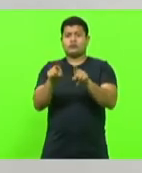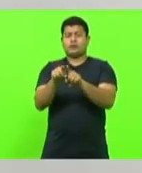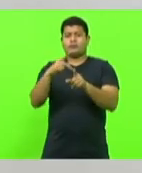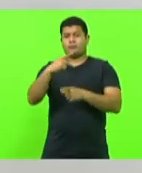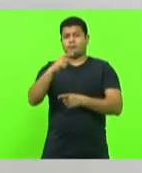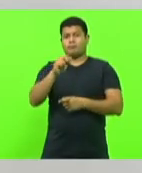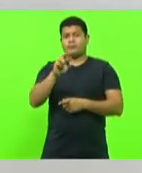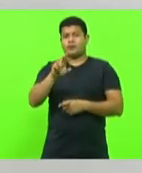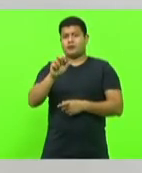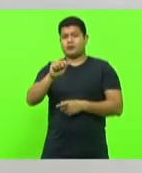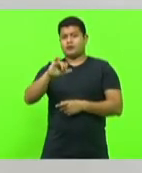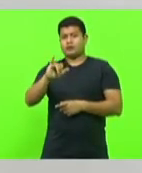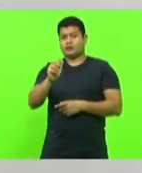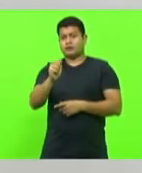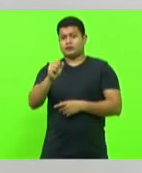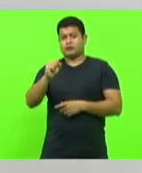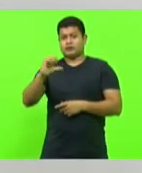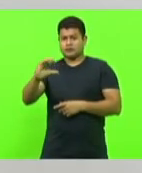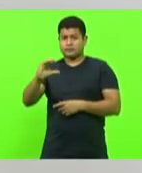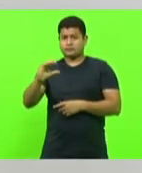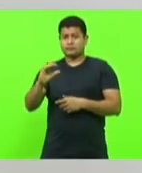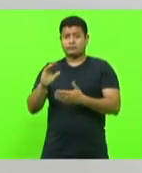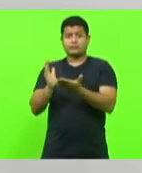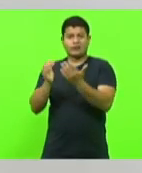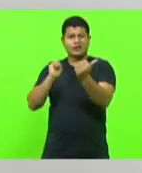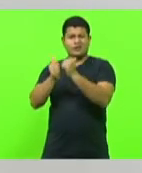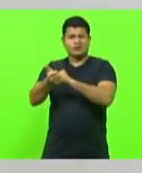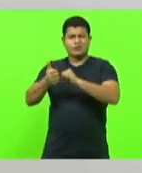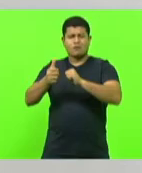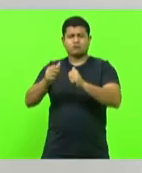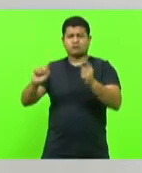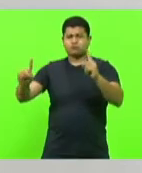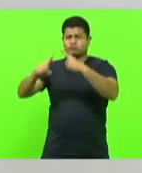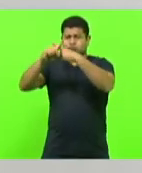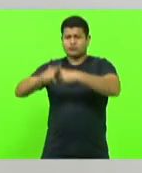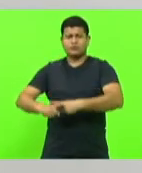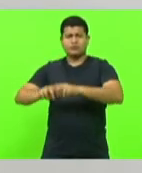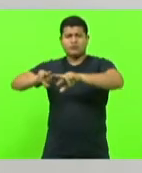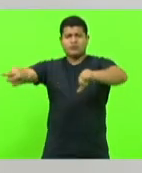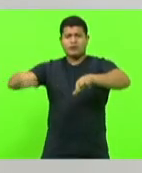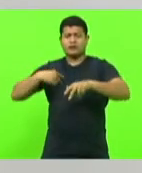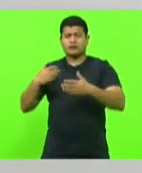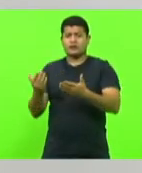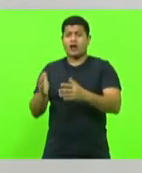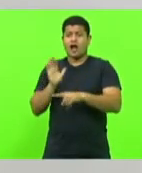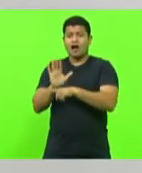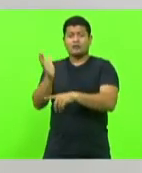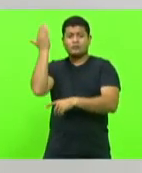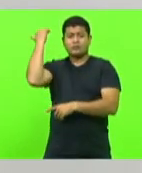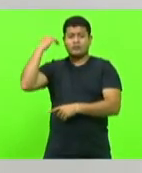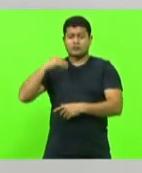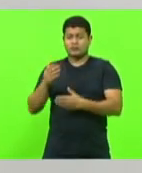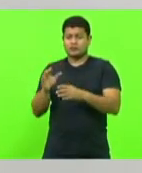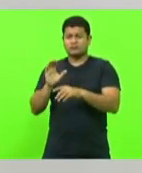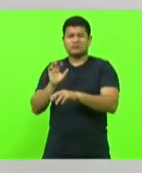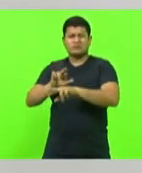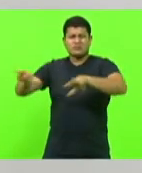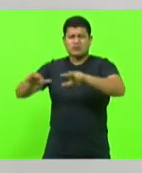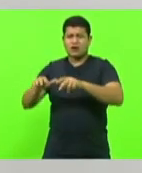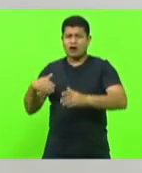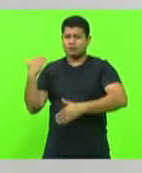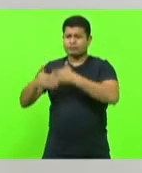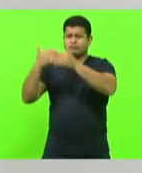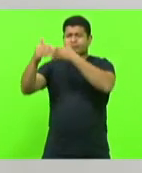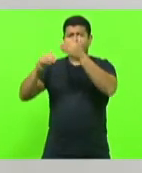campeões, uma cidade que formou inúmeros atletas de nível nacional e internacional, atletas olímpicos,